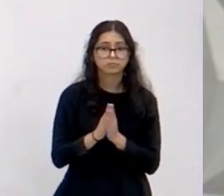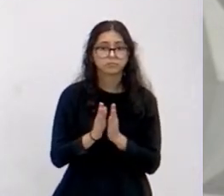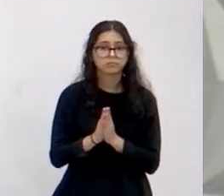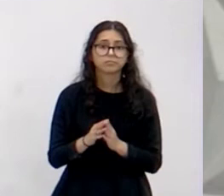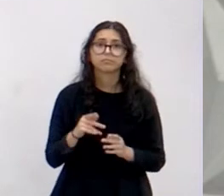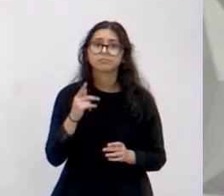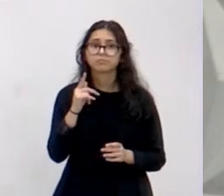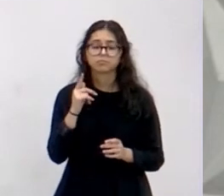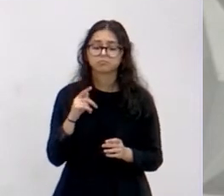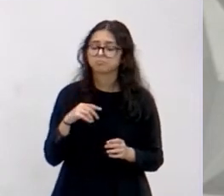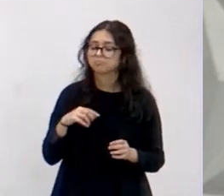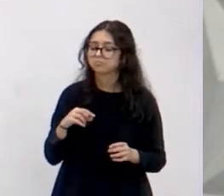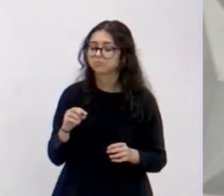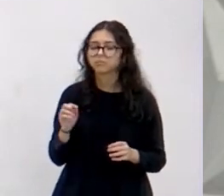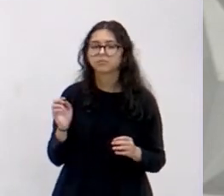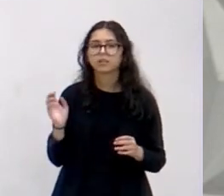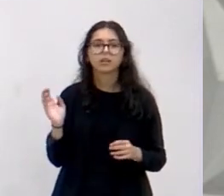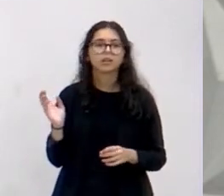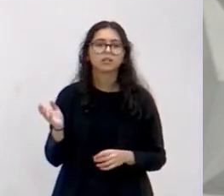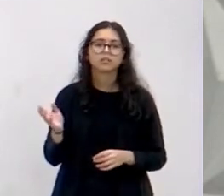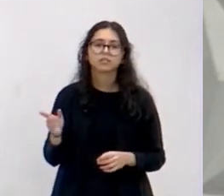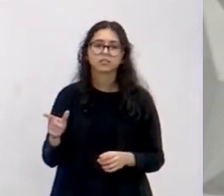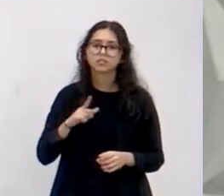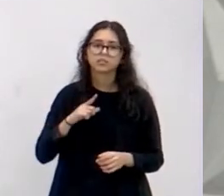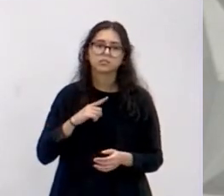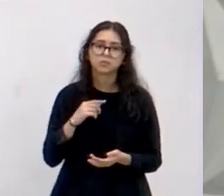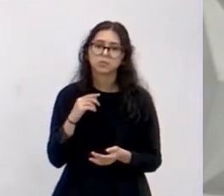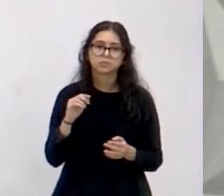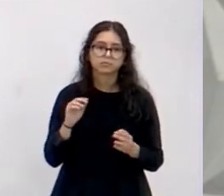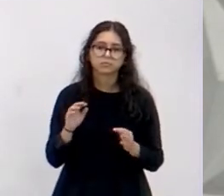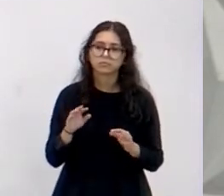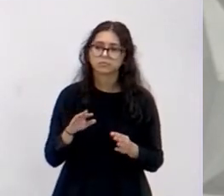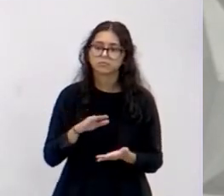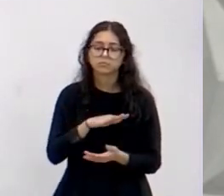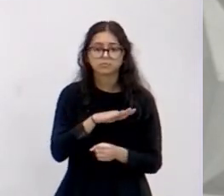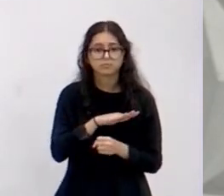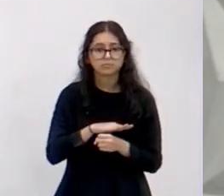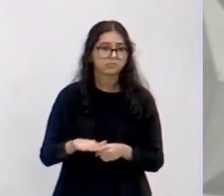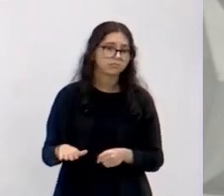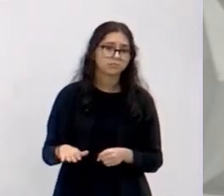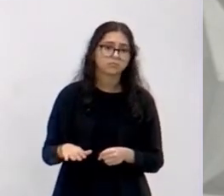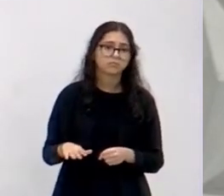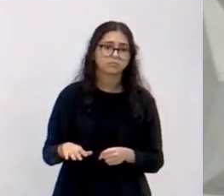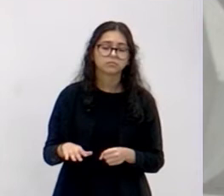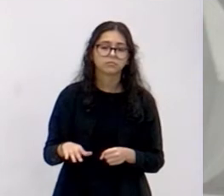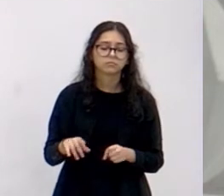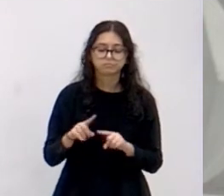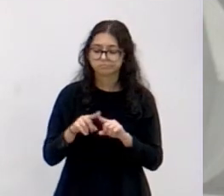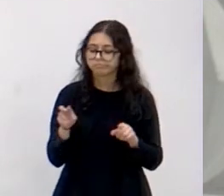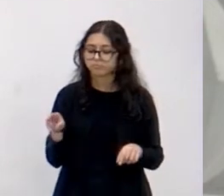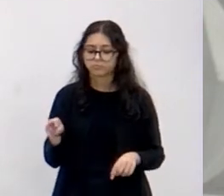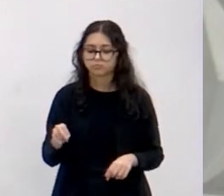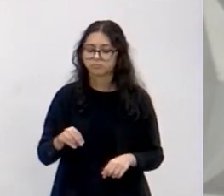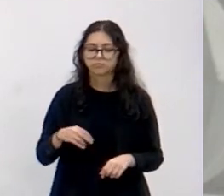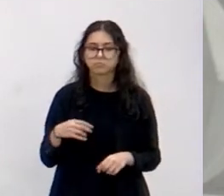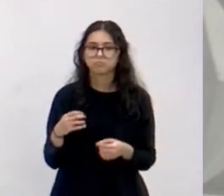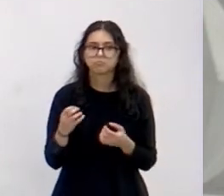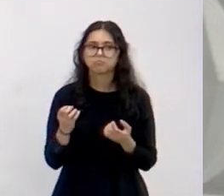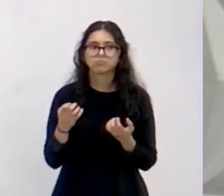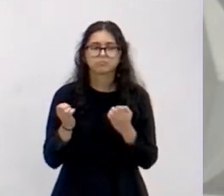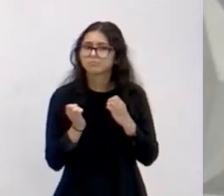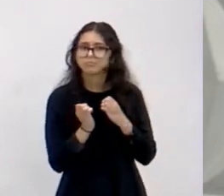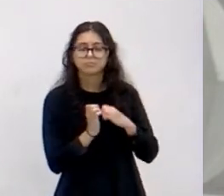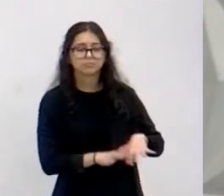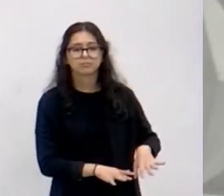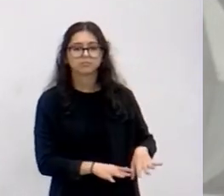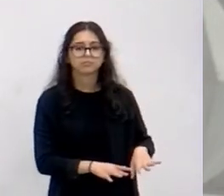é como você já está bom só que esse já está bom se transforma em sinônimo de que já chega e na verdade